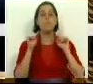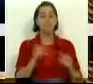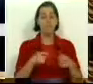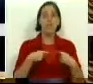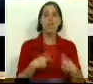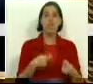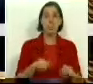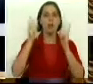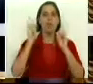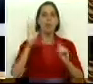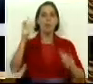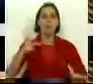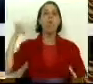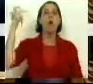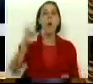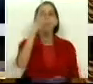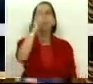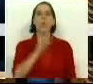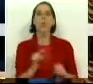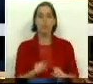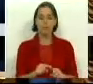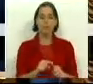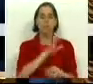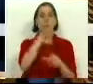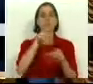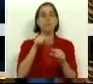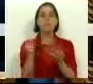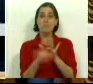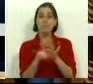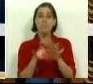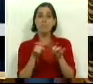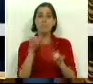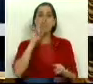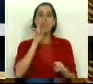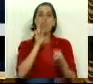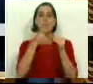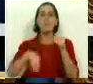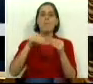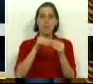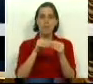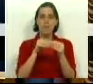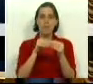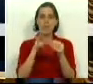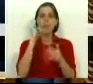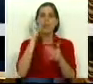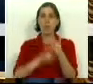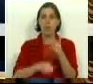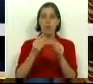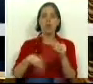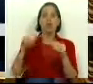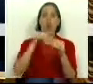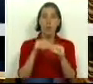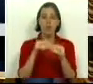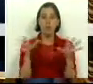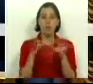desta despesa, a partir do próximo ano, o Governo vai encaixar neste fundo o valor acrescentado com o imposto